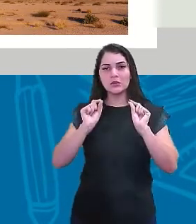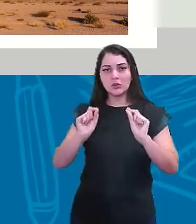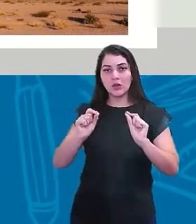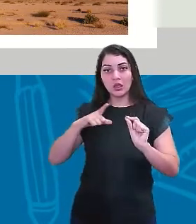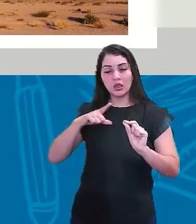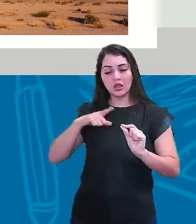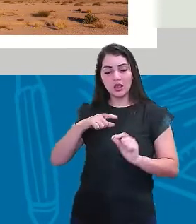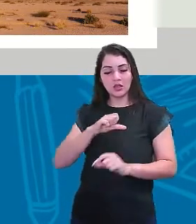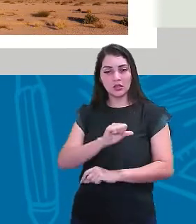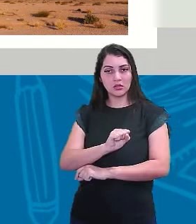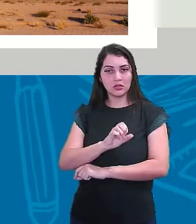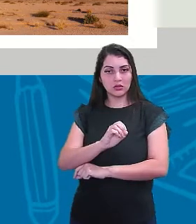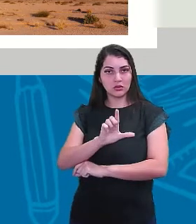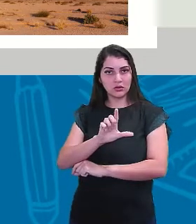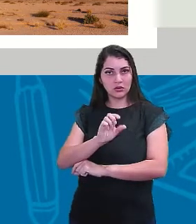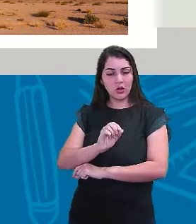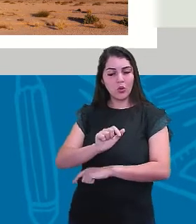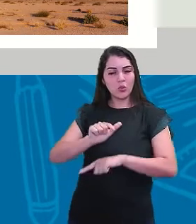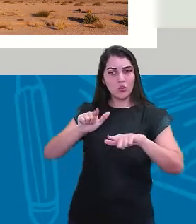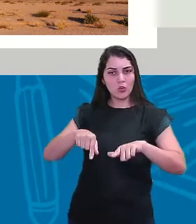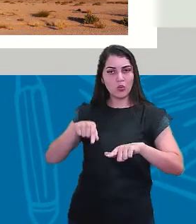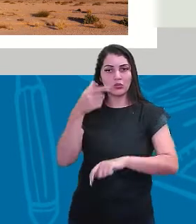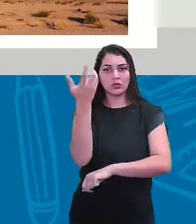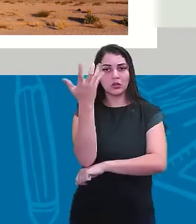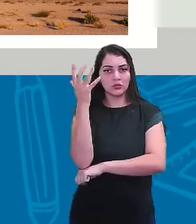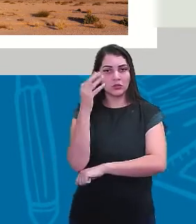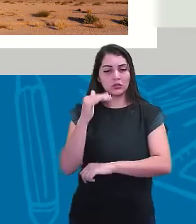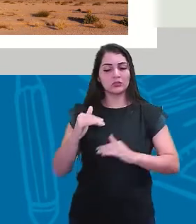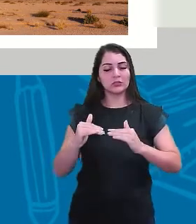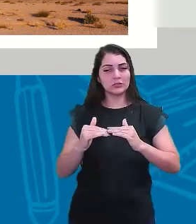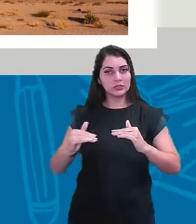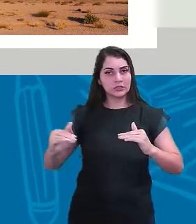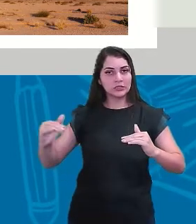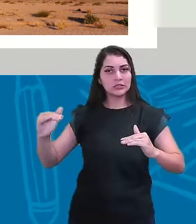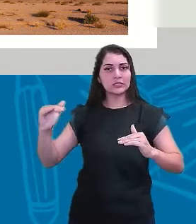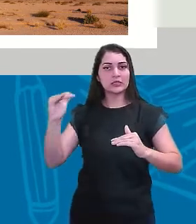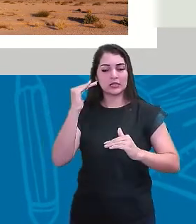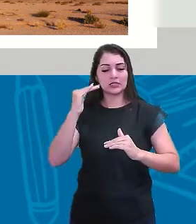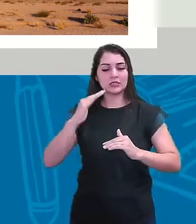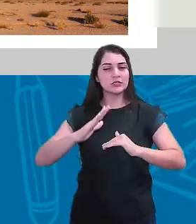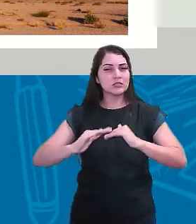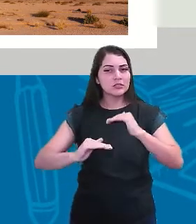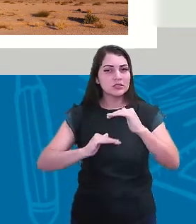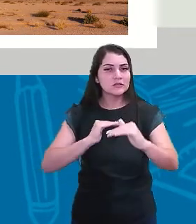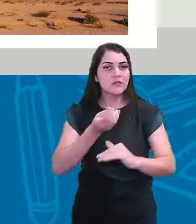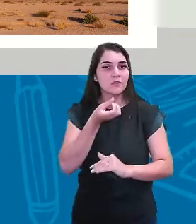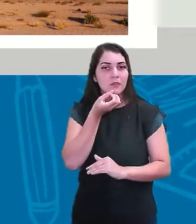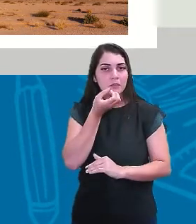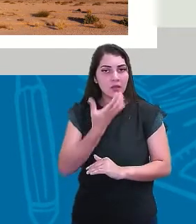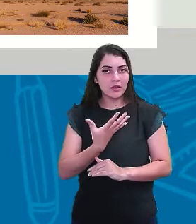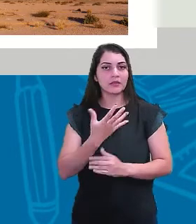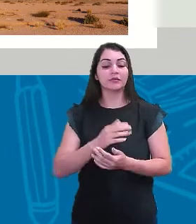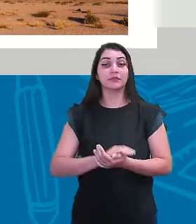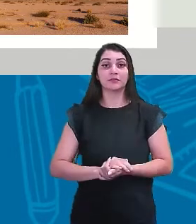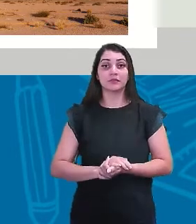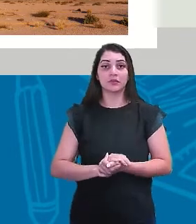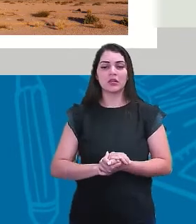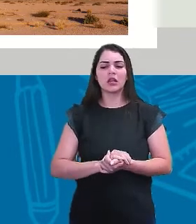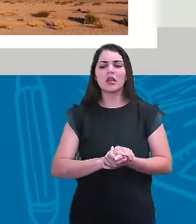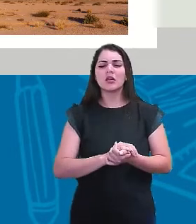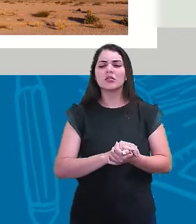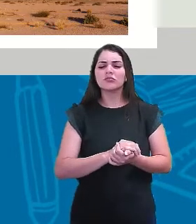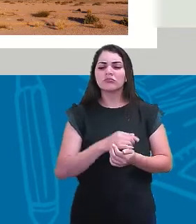existem solos onde as plantas crescem e se desenvolvem muito bem e solos em que poucas